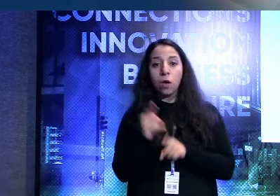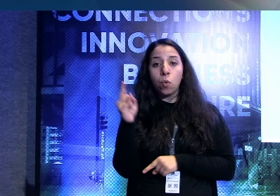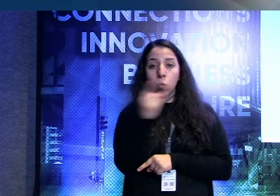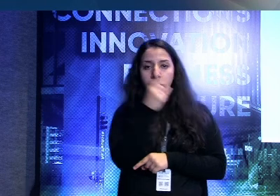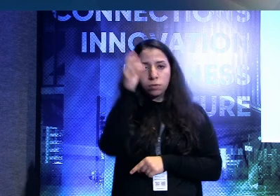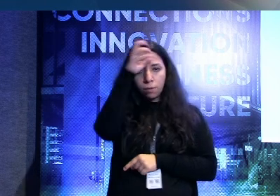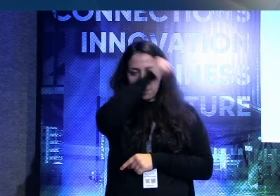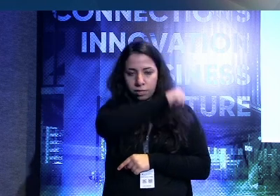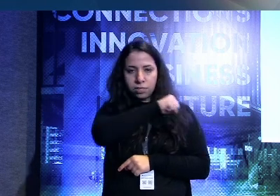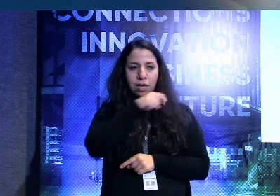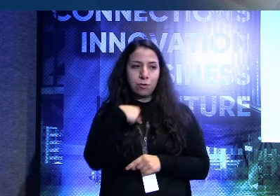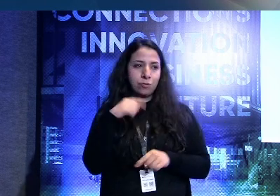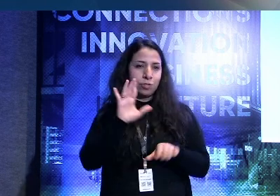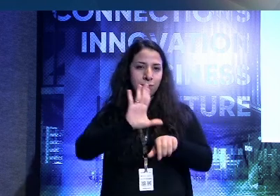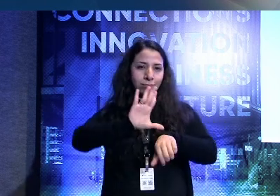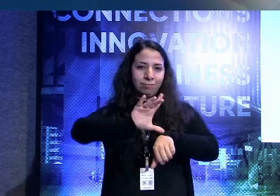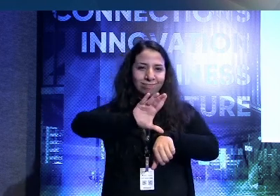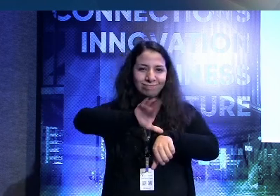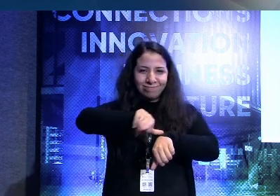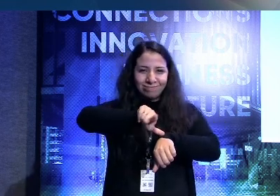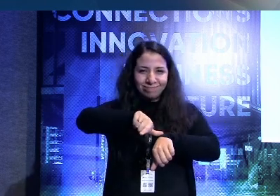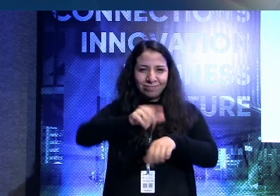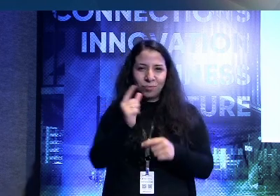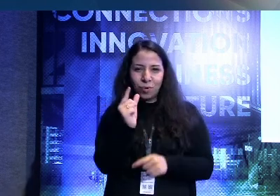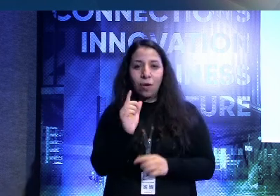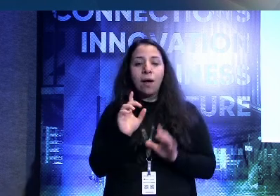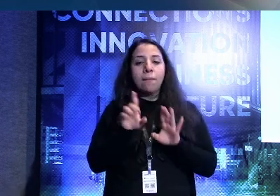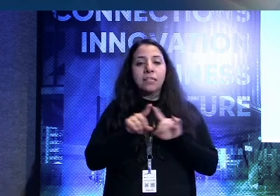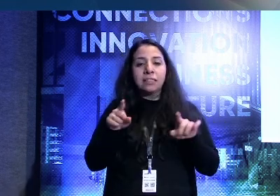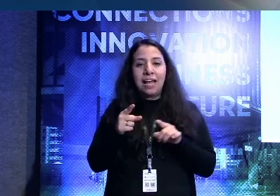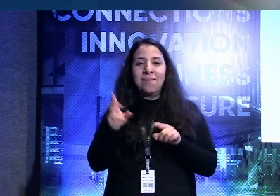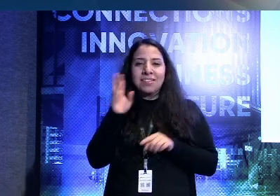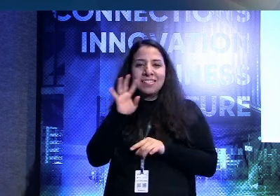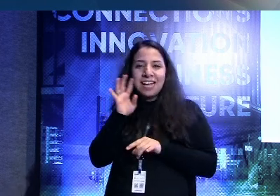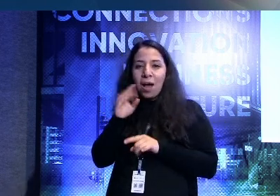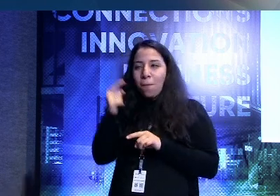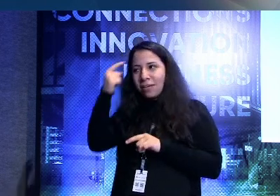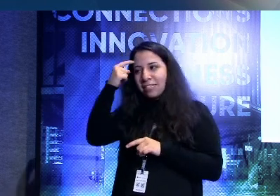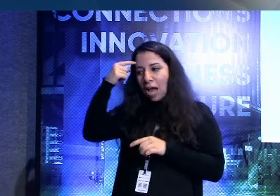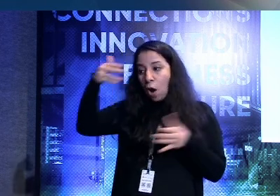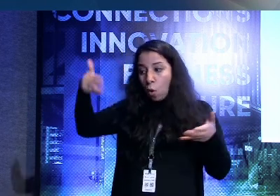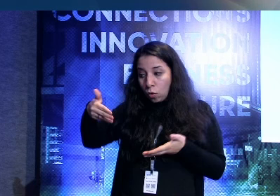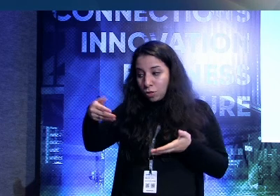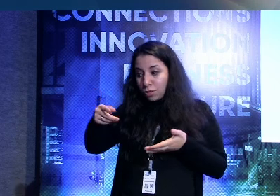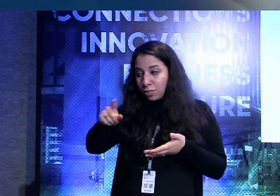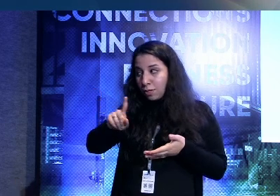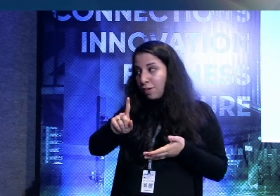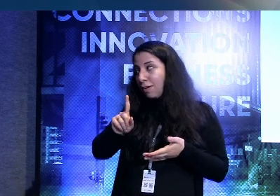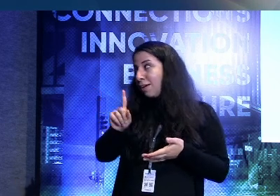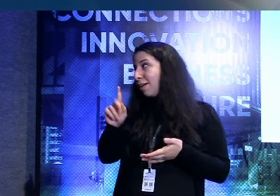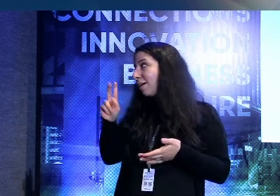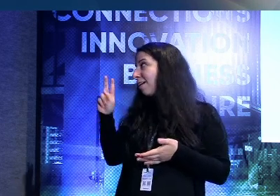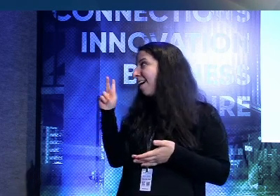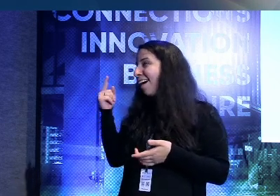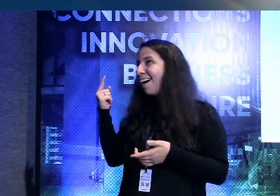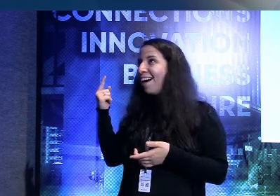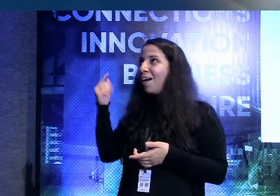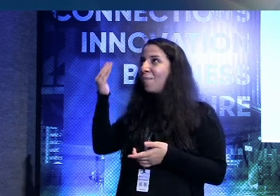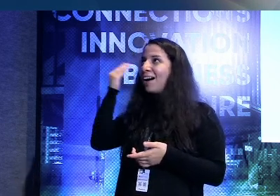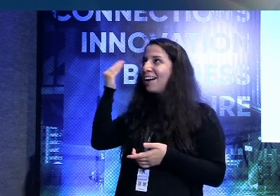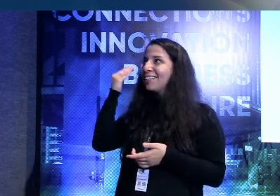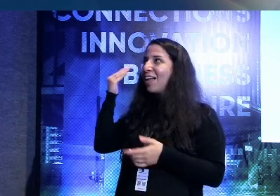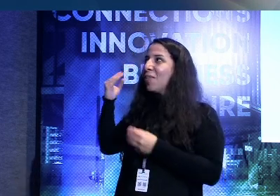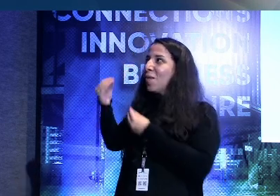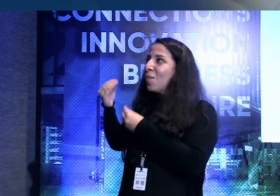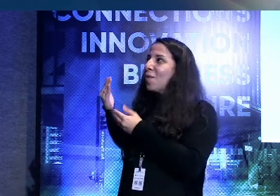uns segundinhos aqui já, é que é muito mais divertido você olhar de trás para frente, né? Quando a gente estava pensando nisso lá no comecinho, era aquela curva da complexidade começando a